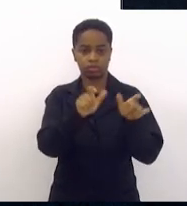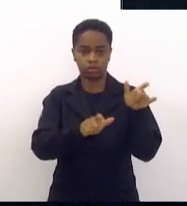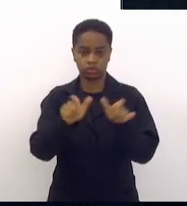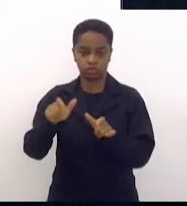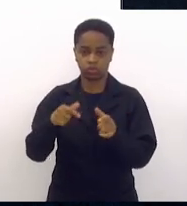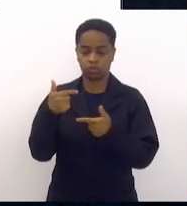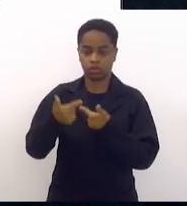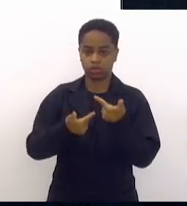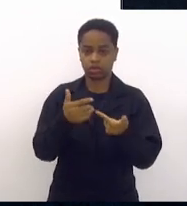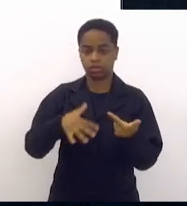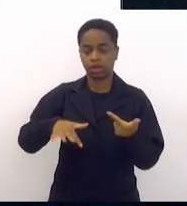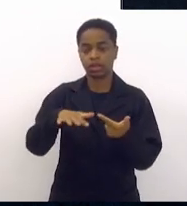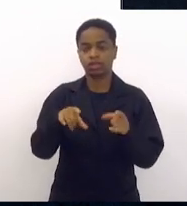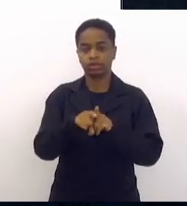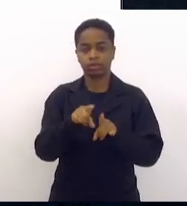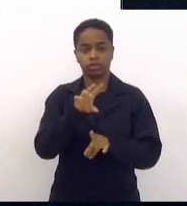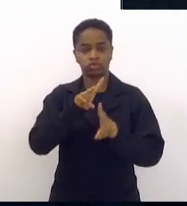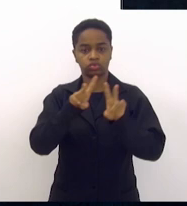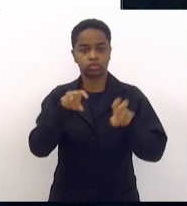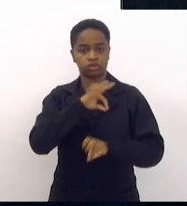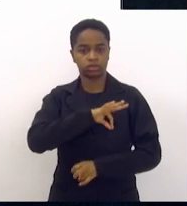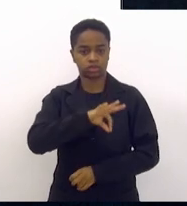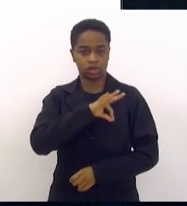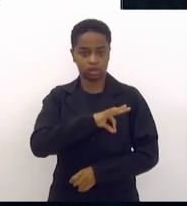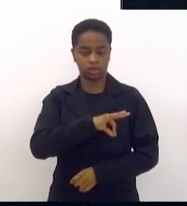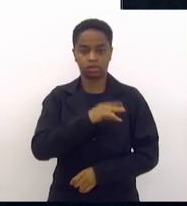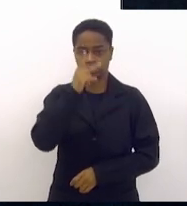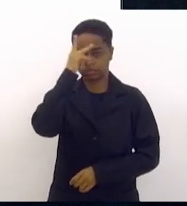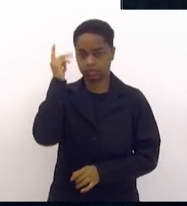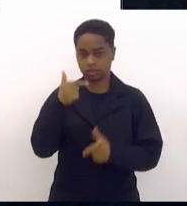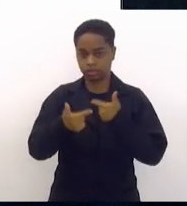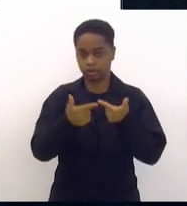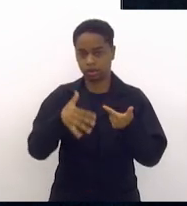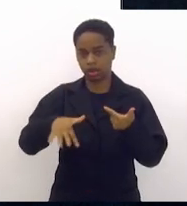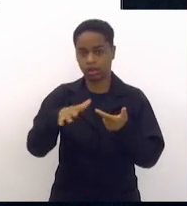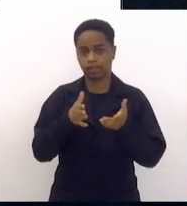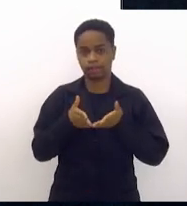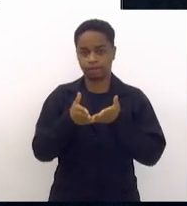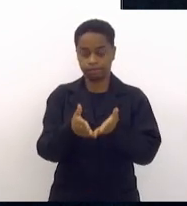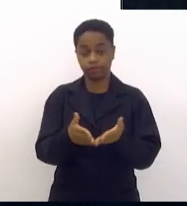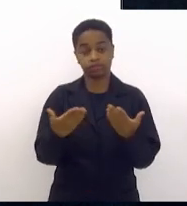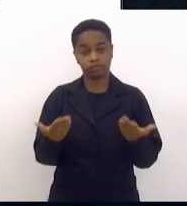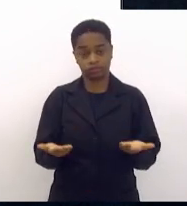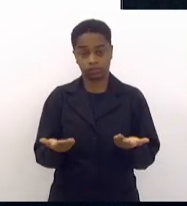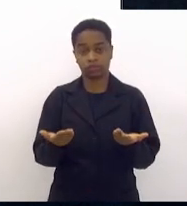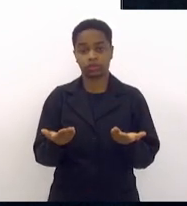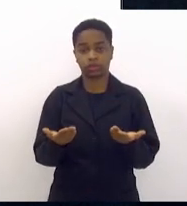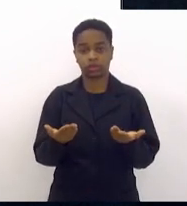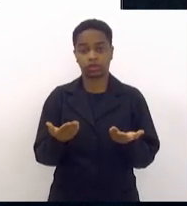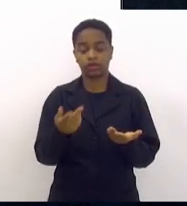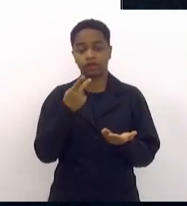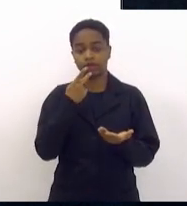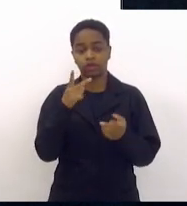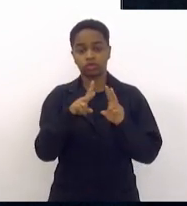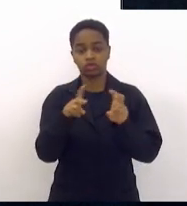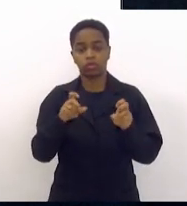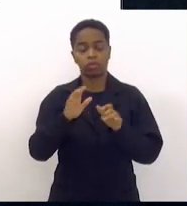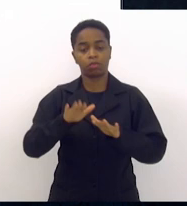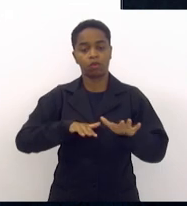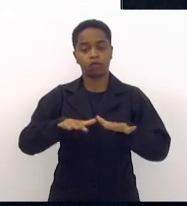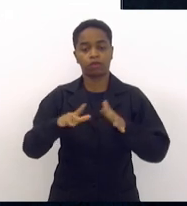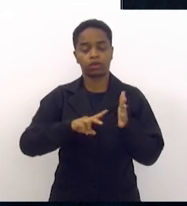trabalho e de remuneração dos trabalhadores da indústria naval ou seja isso diz diretamente respeito aqui ao movimento sindical